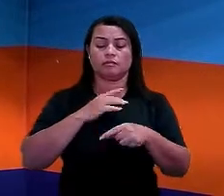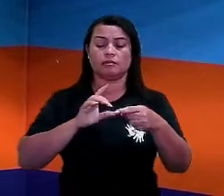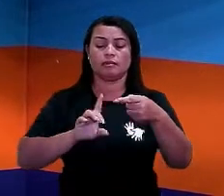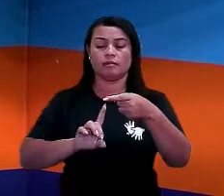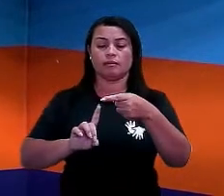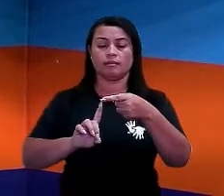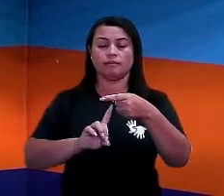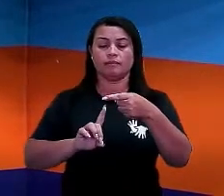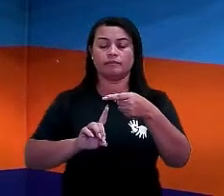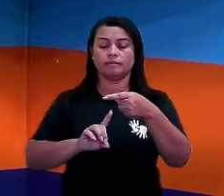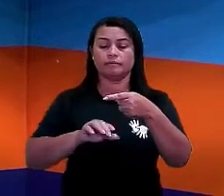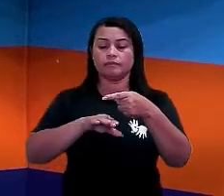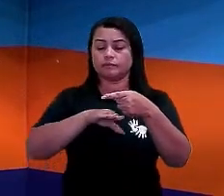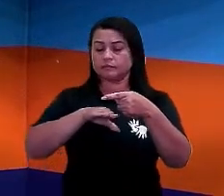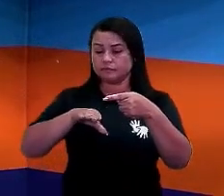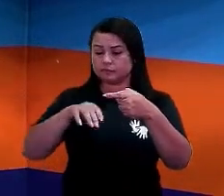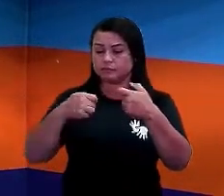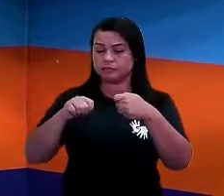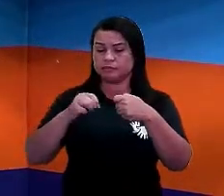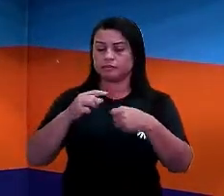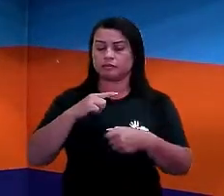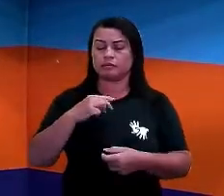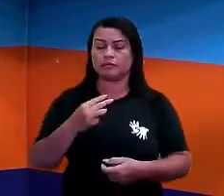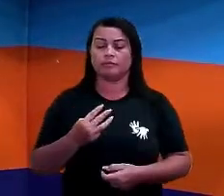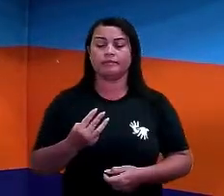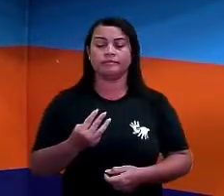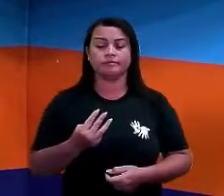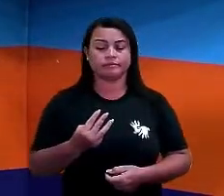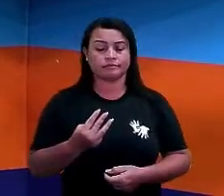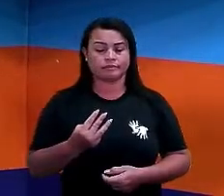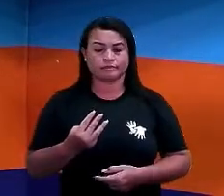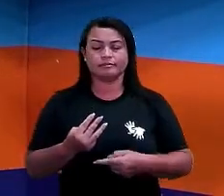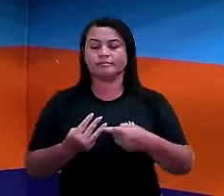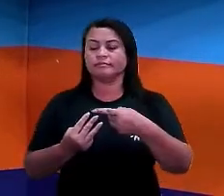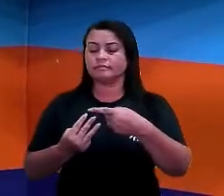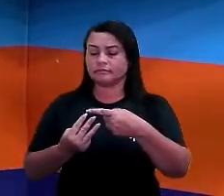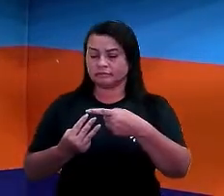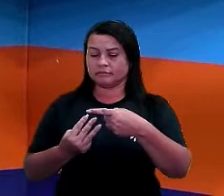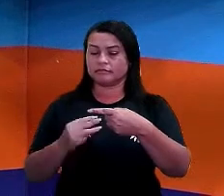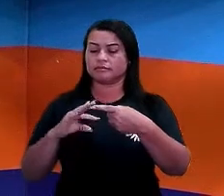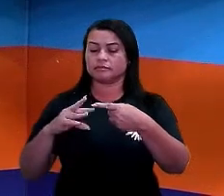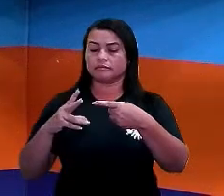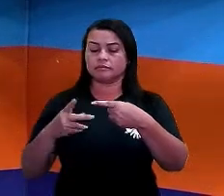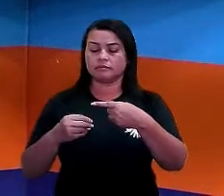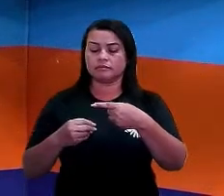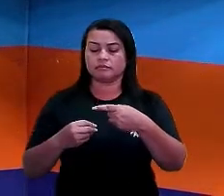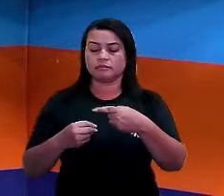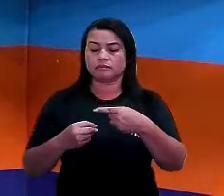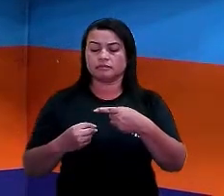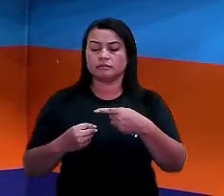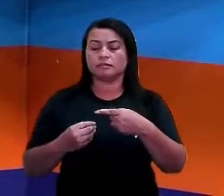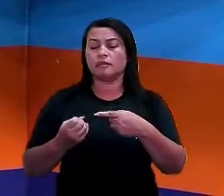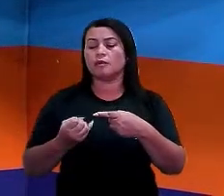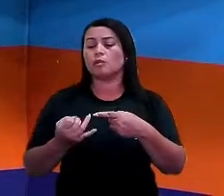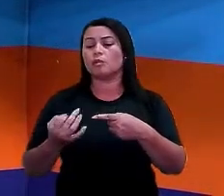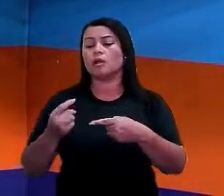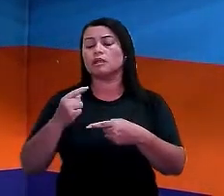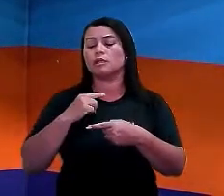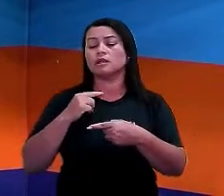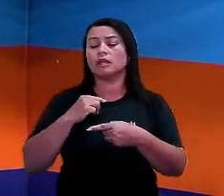denominador, lá na partezinha de baixo, tem que ter o 3. Porque foi dividido em 3. E aí, quantas partes tem